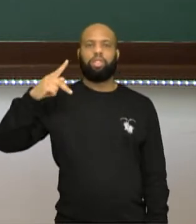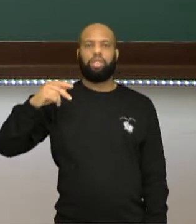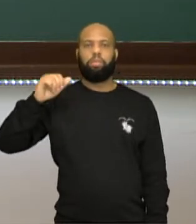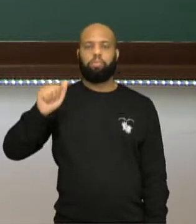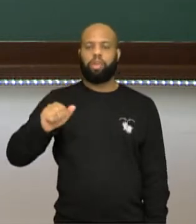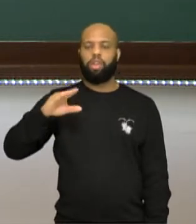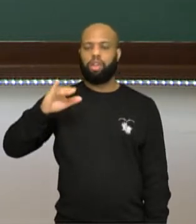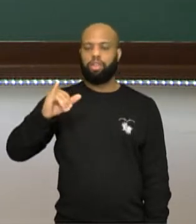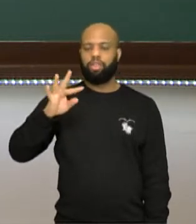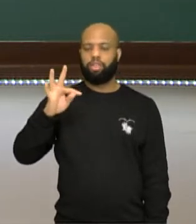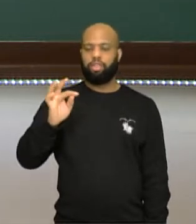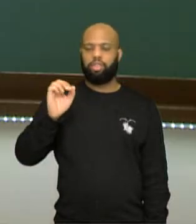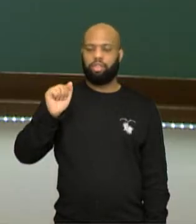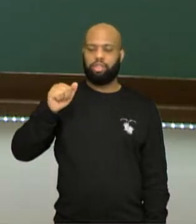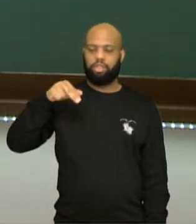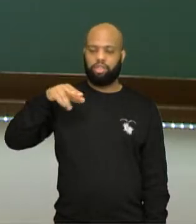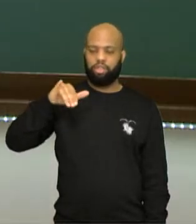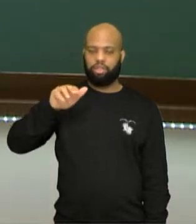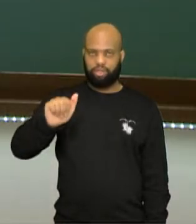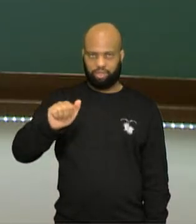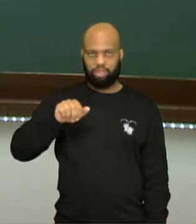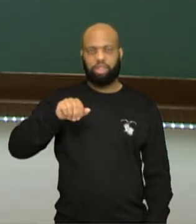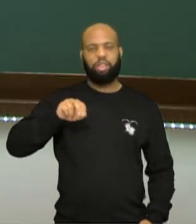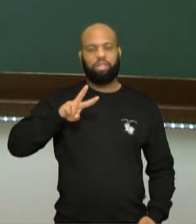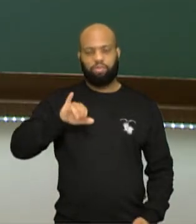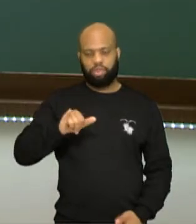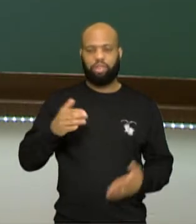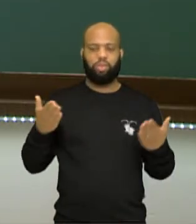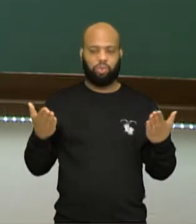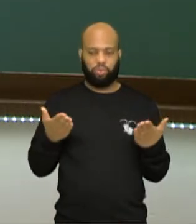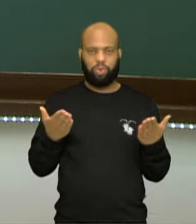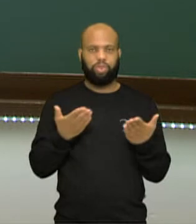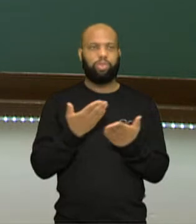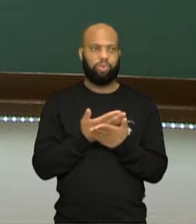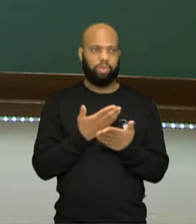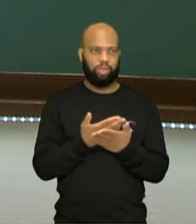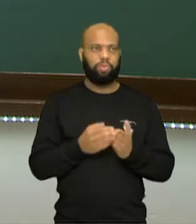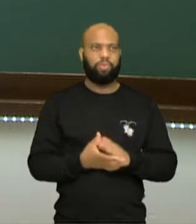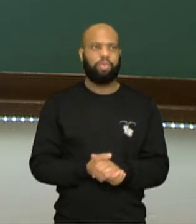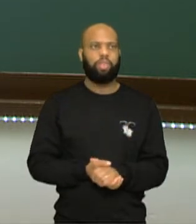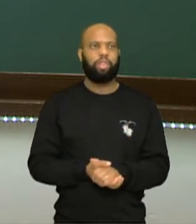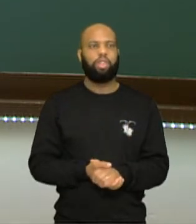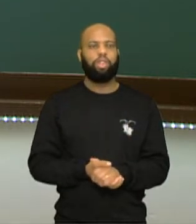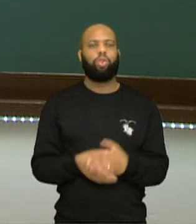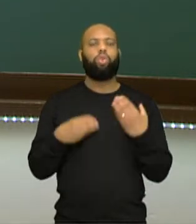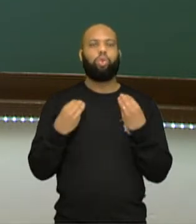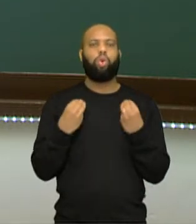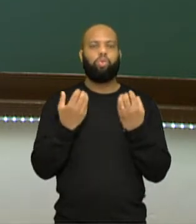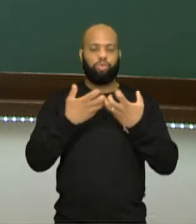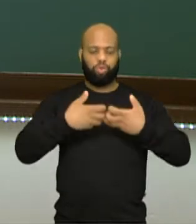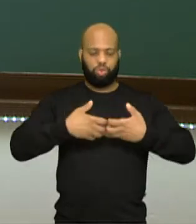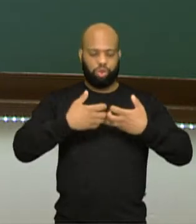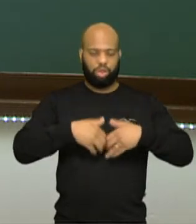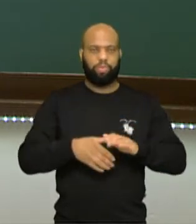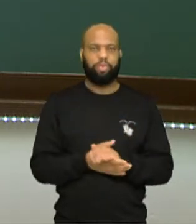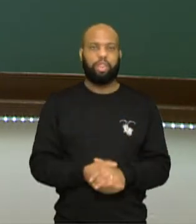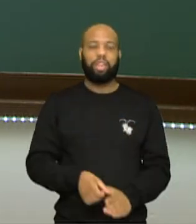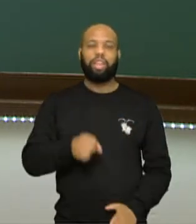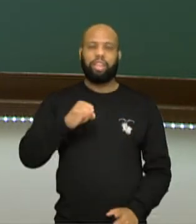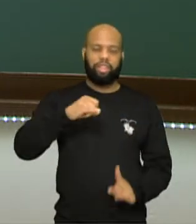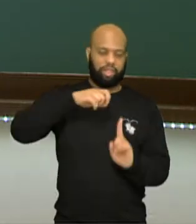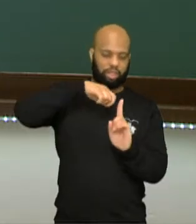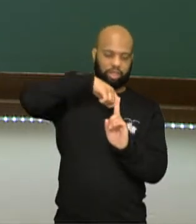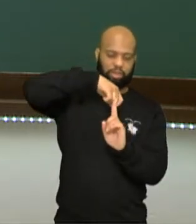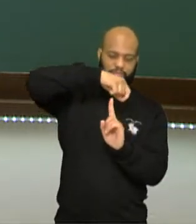física do capacitor que a gente tá interessado estudar hoje tá bom você gente pegar e aplique